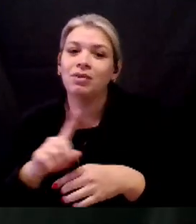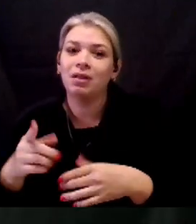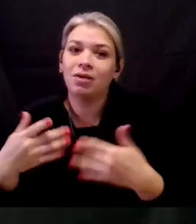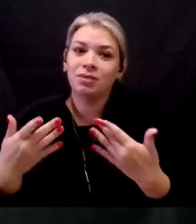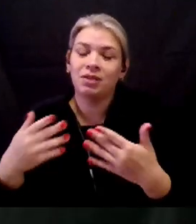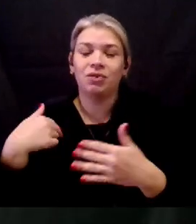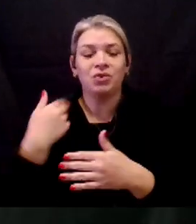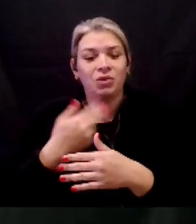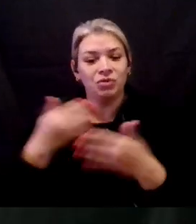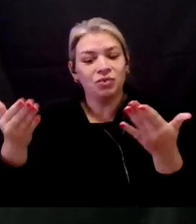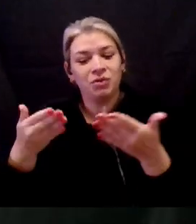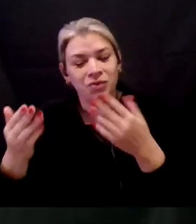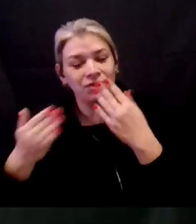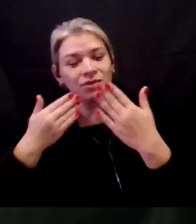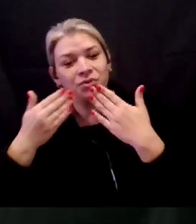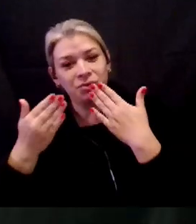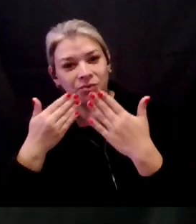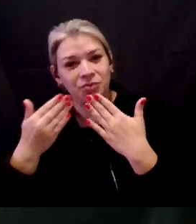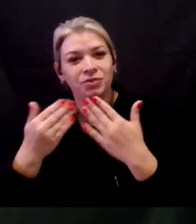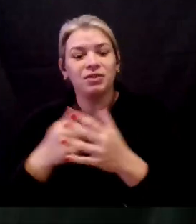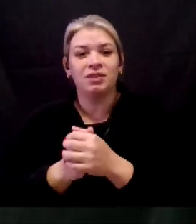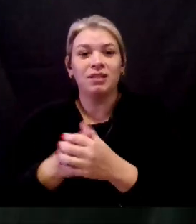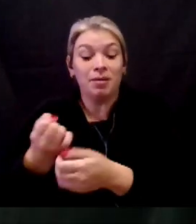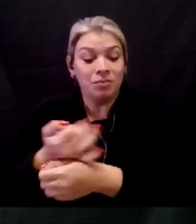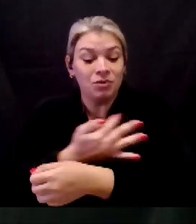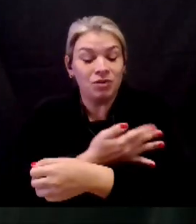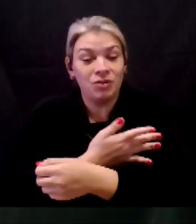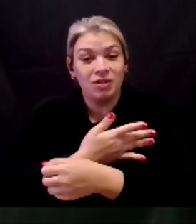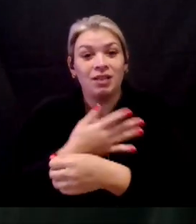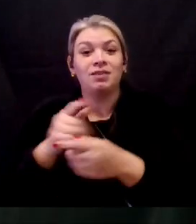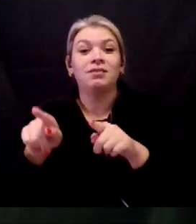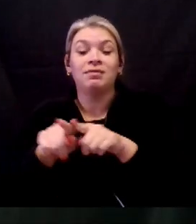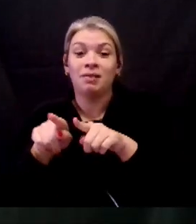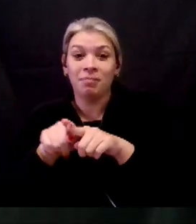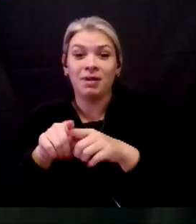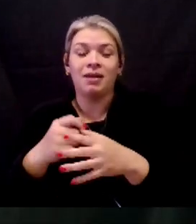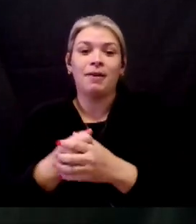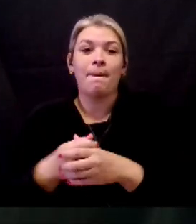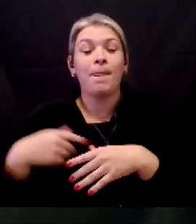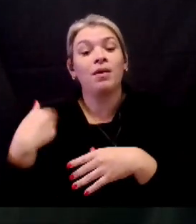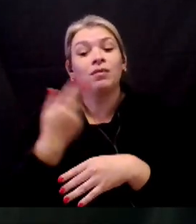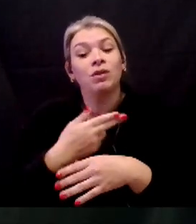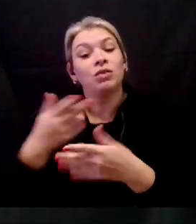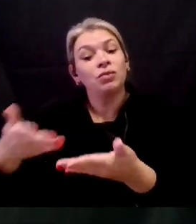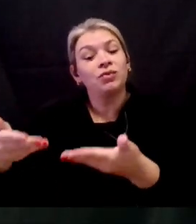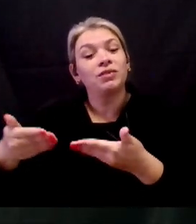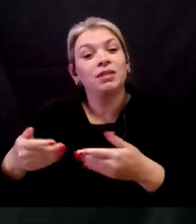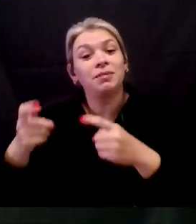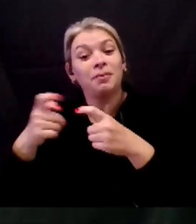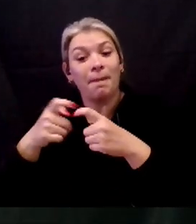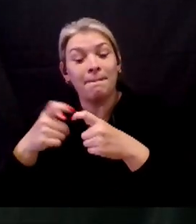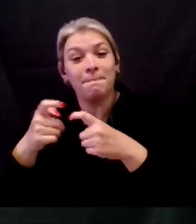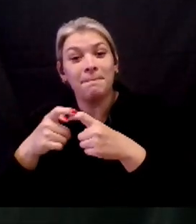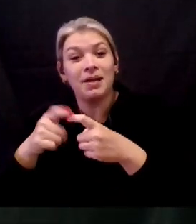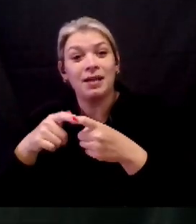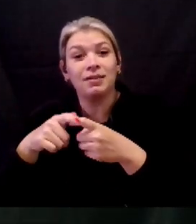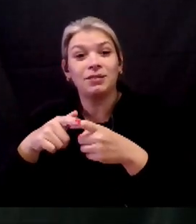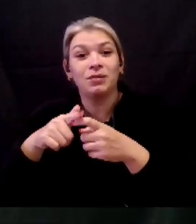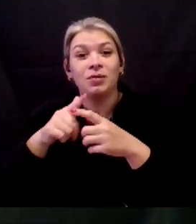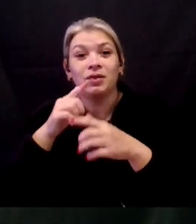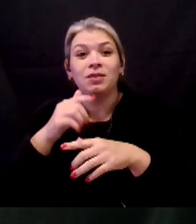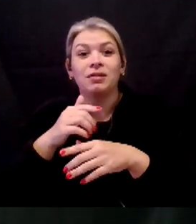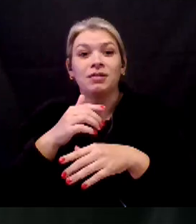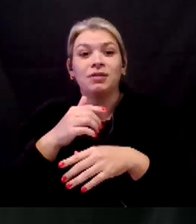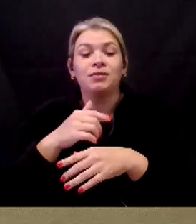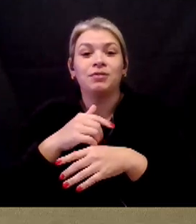emocionais também dessa tendência. E é por isso que nós convidamos uma dermatologista, já está com a gente aqui, a